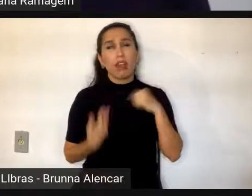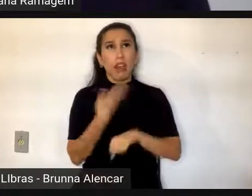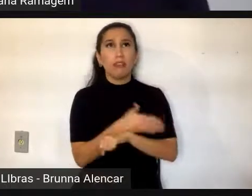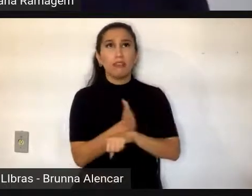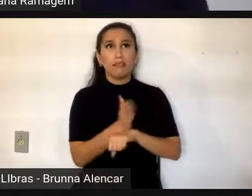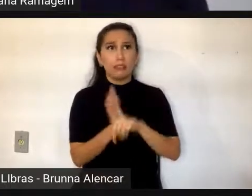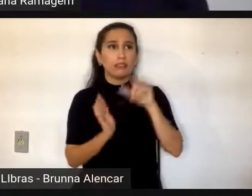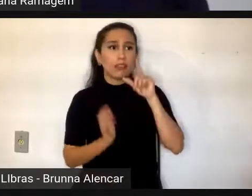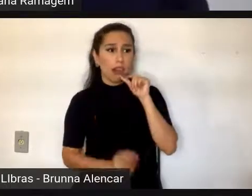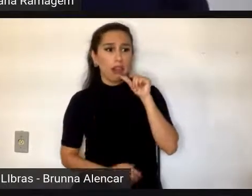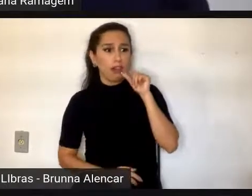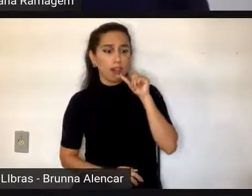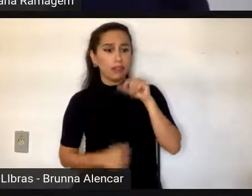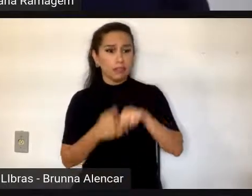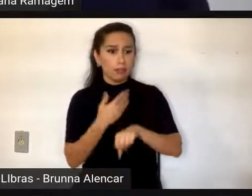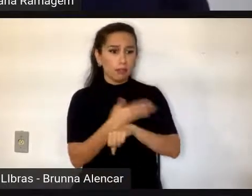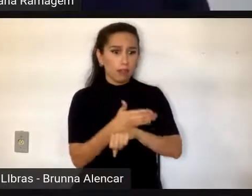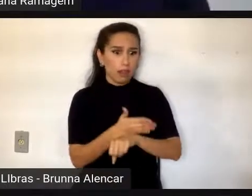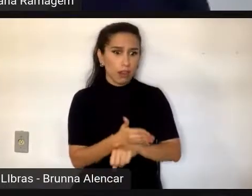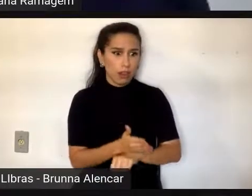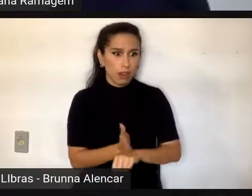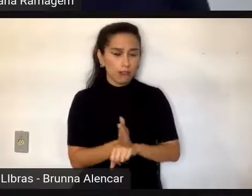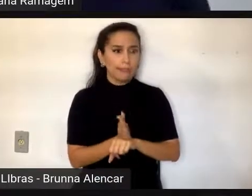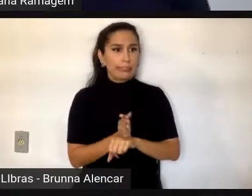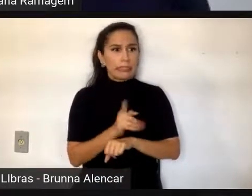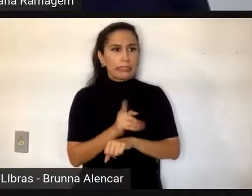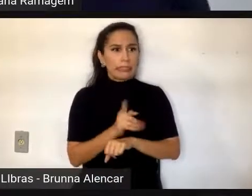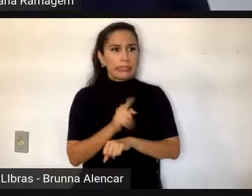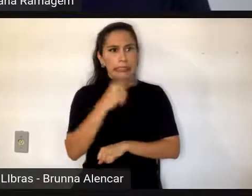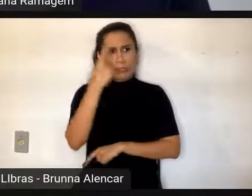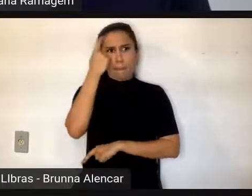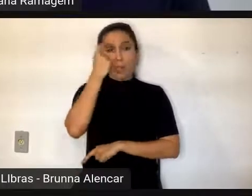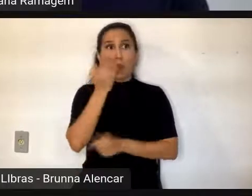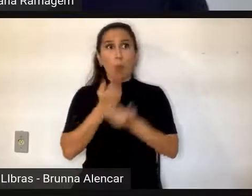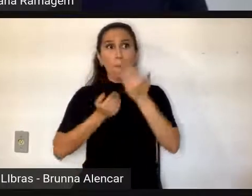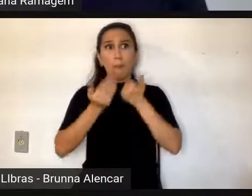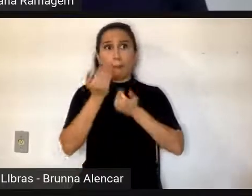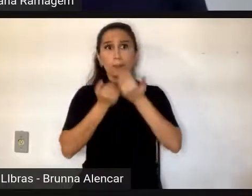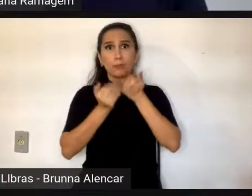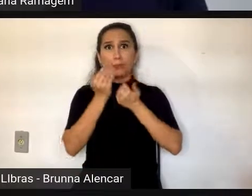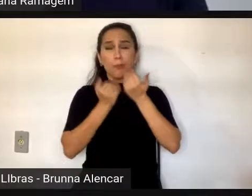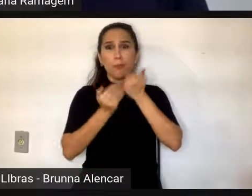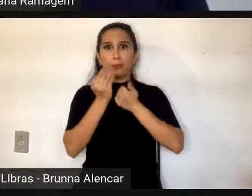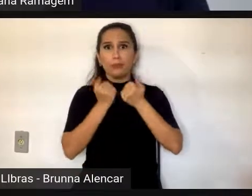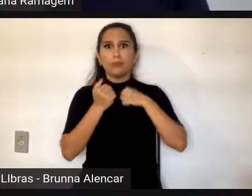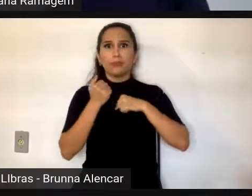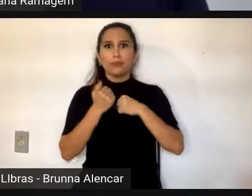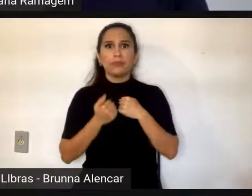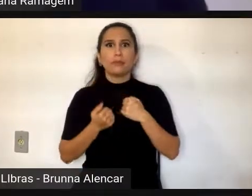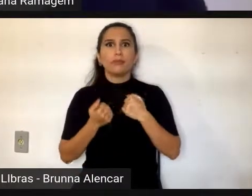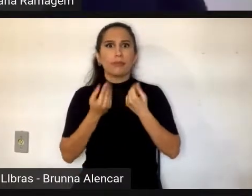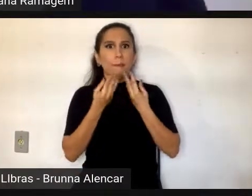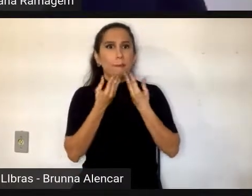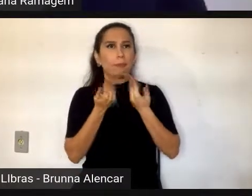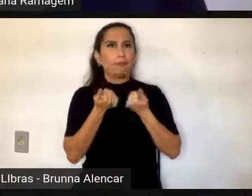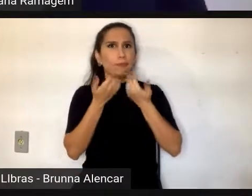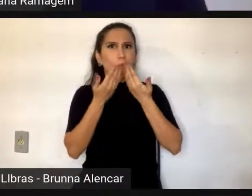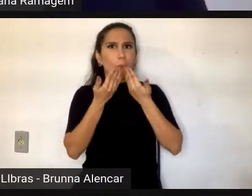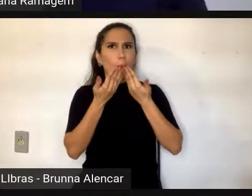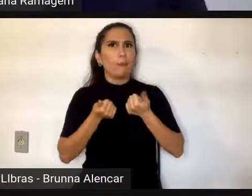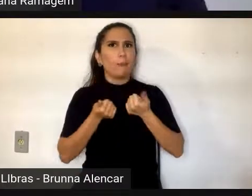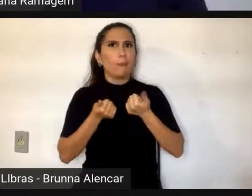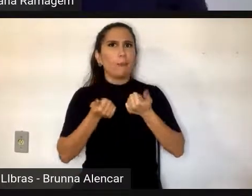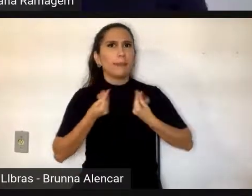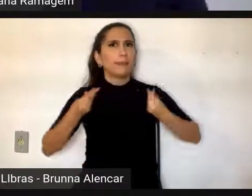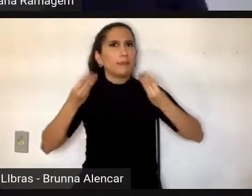que você está comendo alguma coisa, né? Teoricamente, você mastigar daria ao teu cérebro uma sensação de